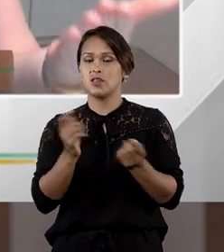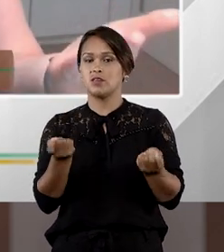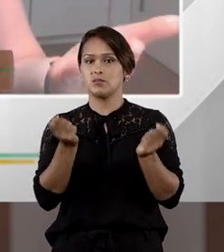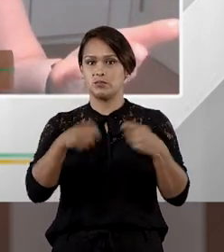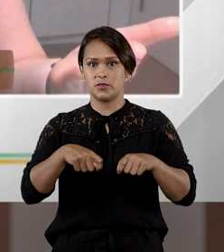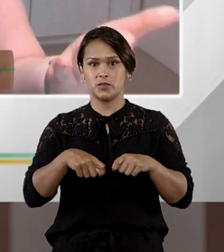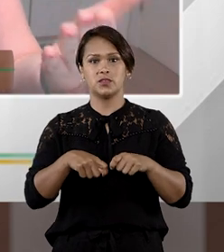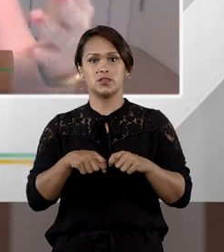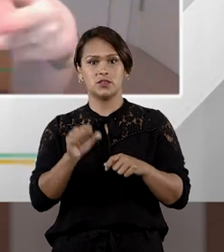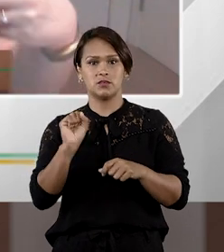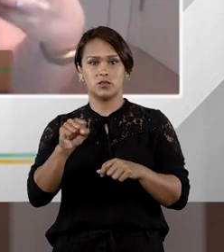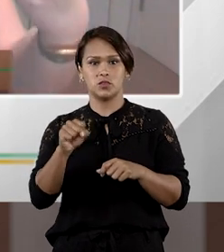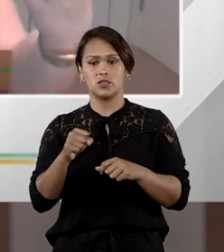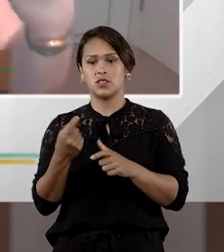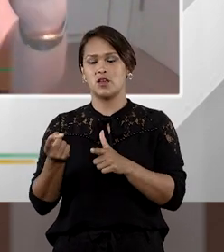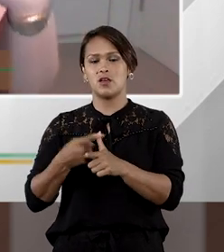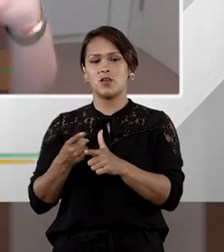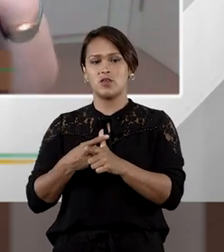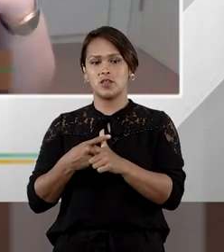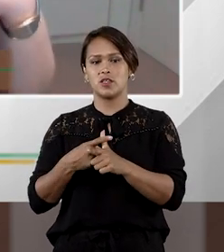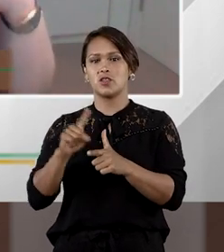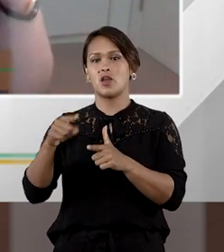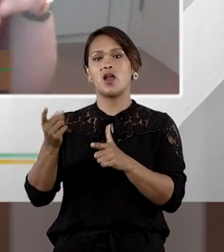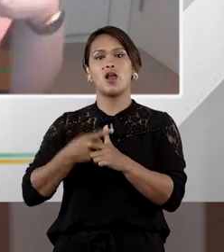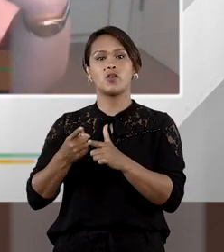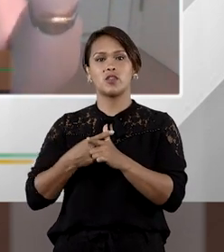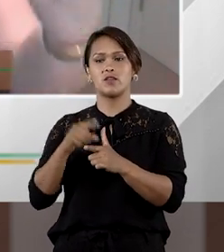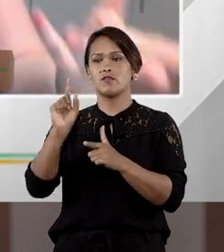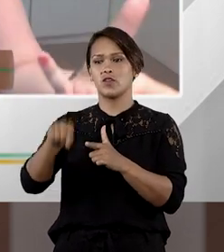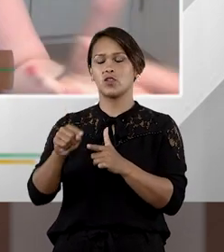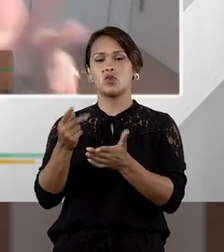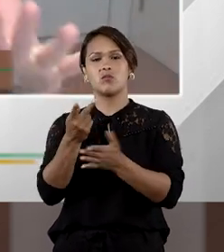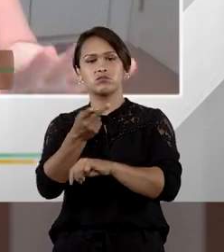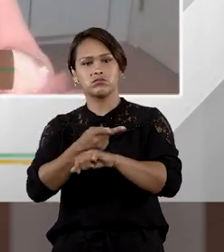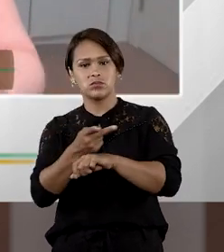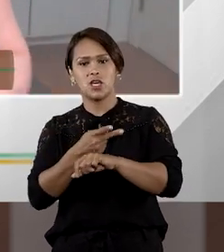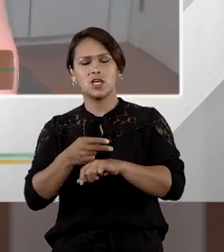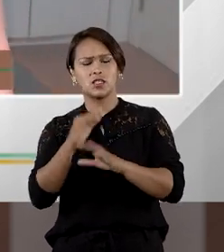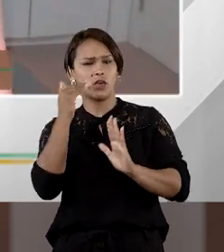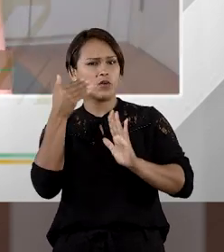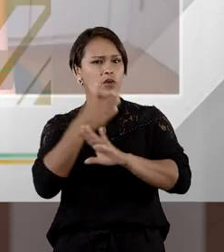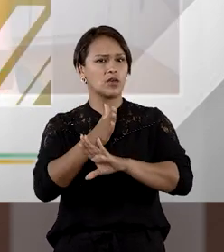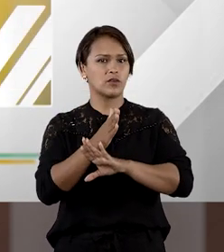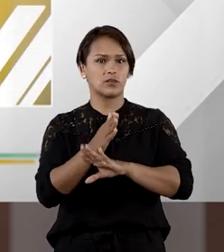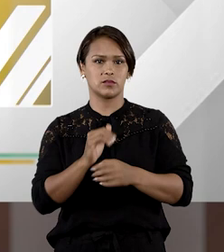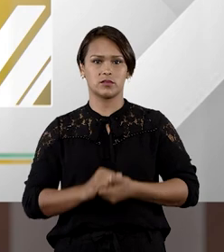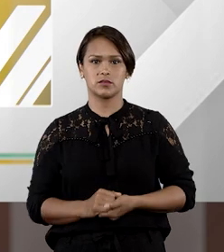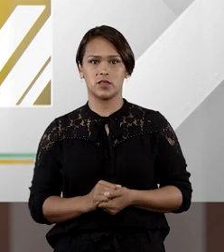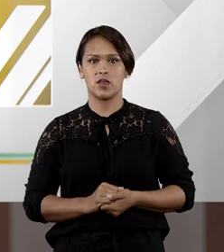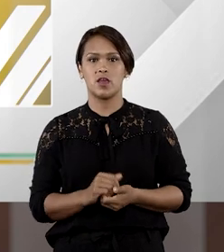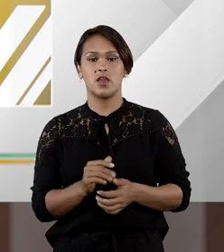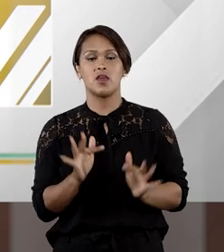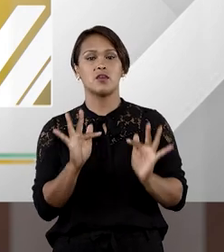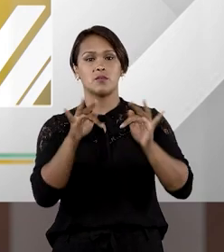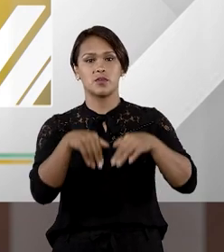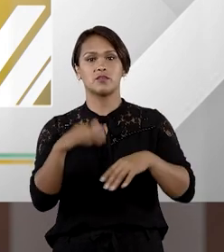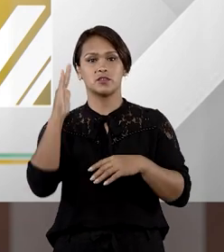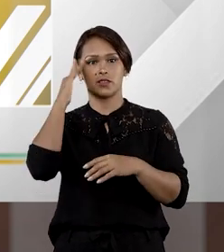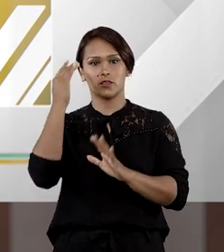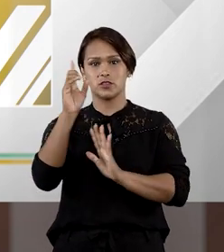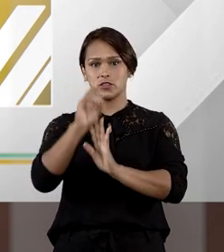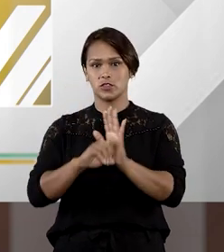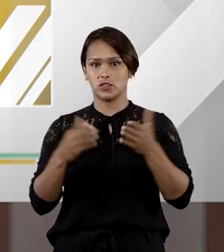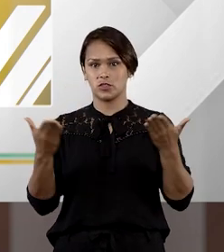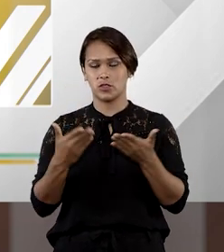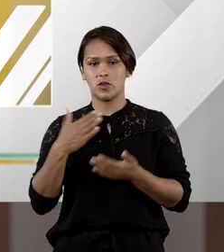cabe, né, ao credor, no caso aqui é o devedor, né, ir atrás desses reconhecimentos. Para a gente finalizar o Entender Direito